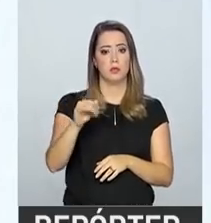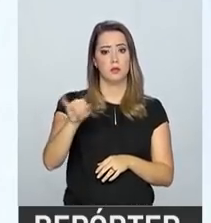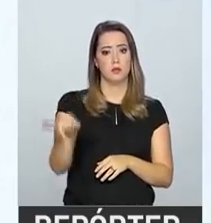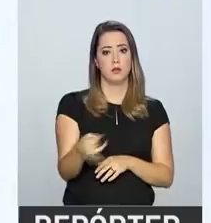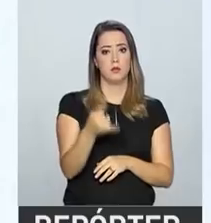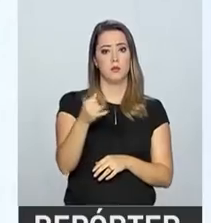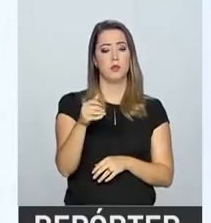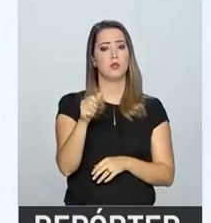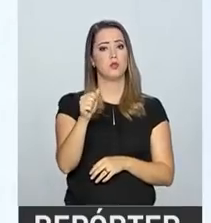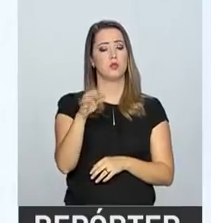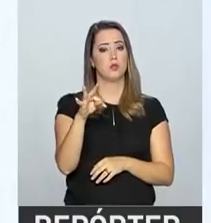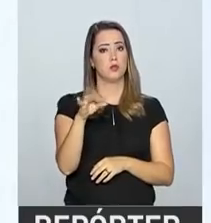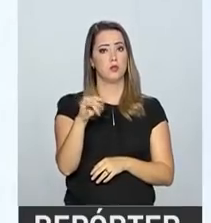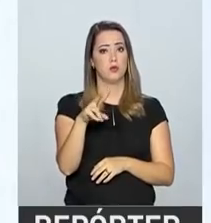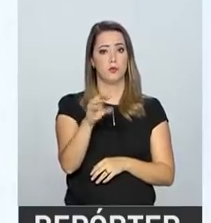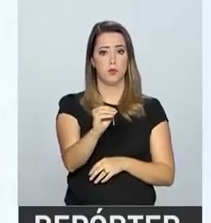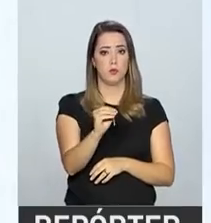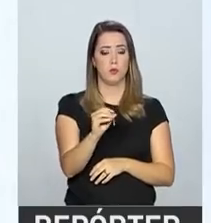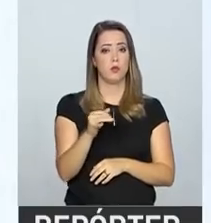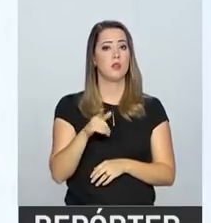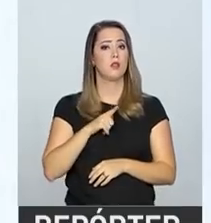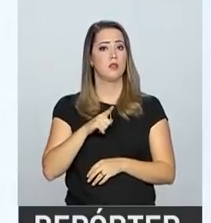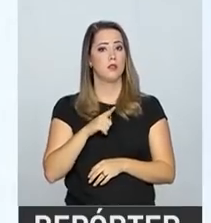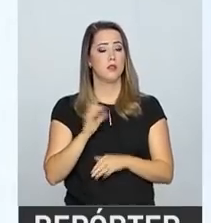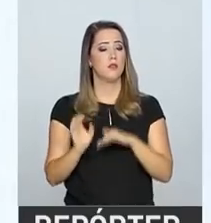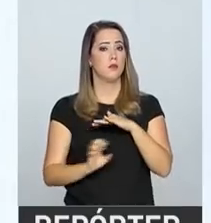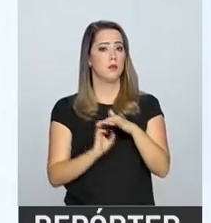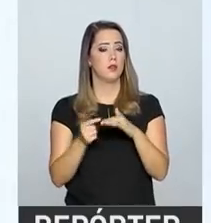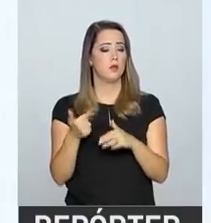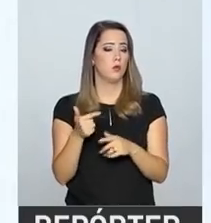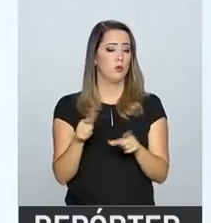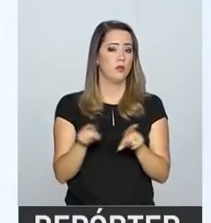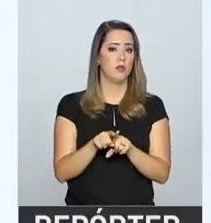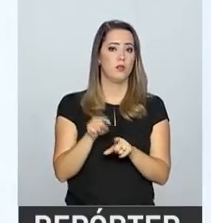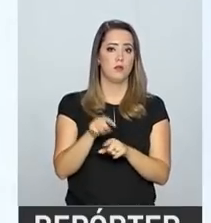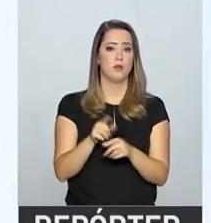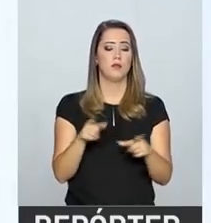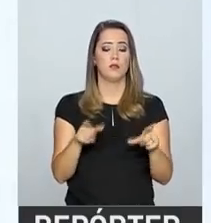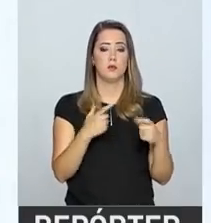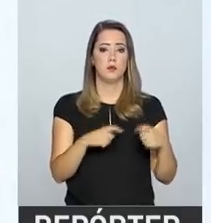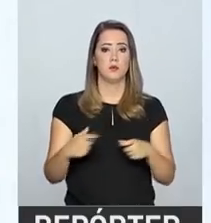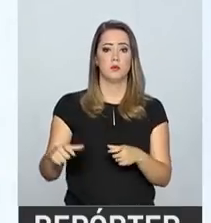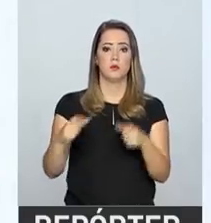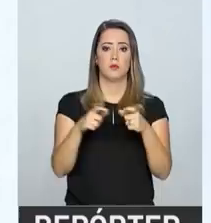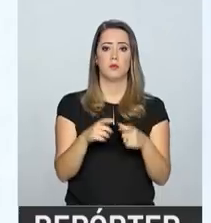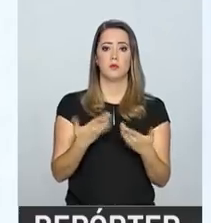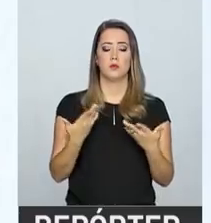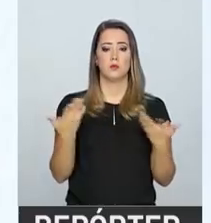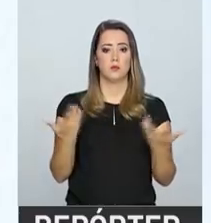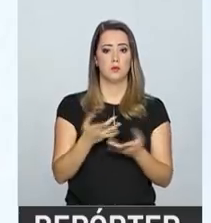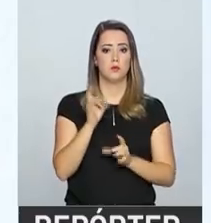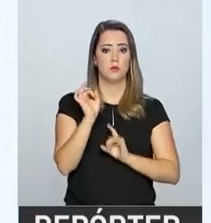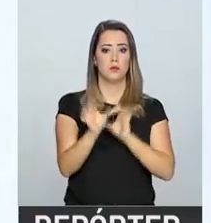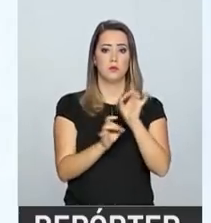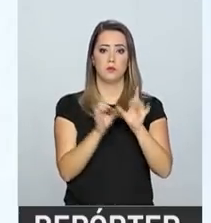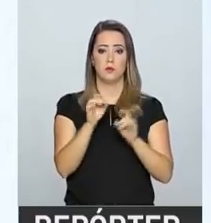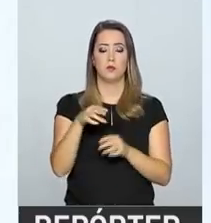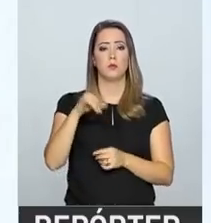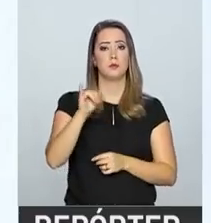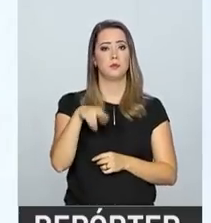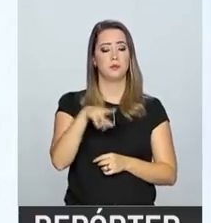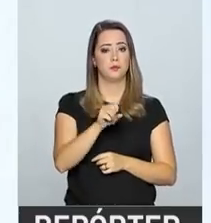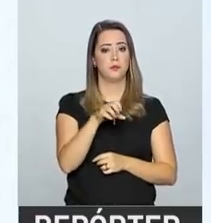período do ano passado com ou sem empregados e também para os estabelecimentos com cadastro específico do inss